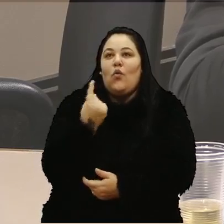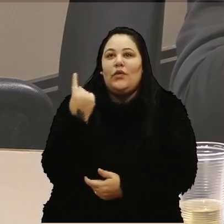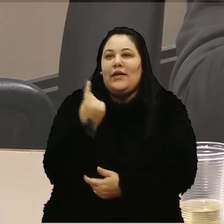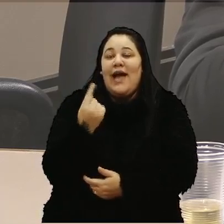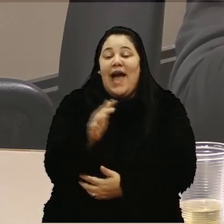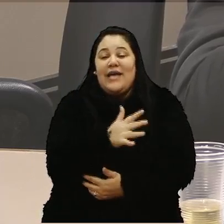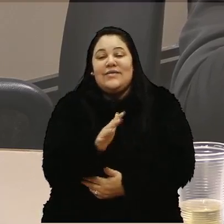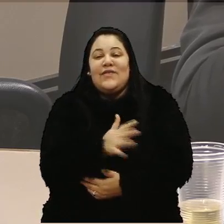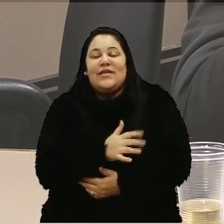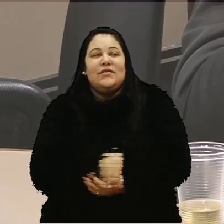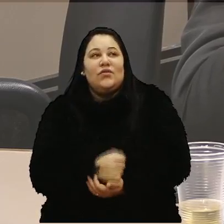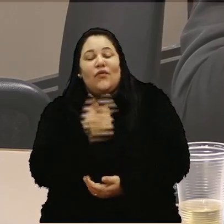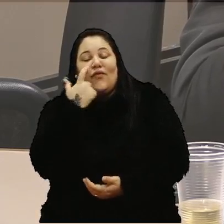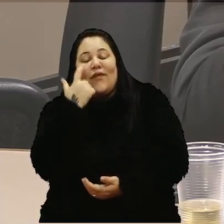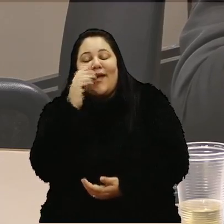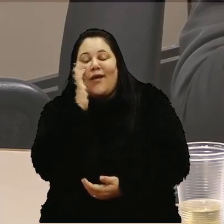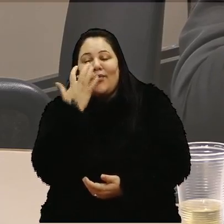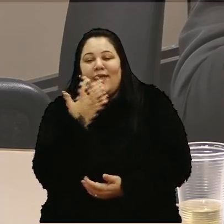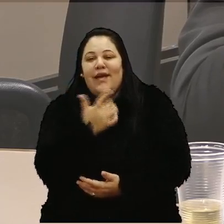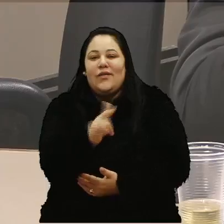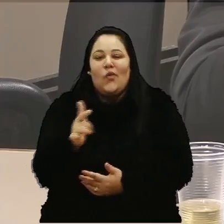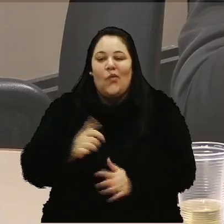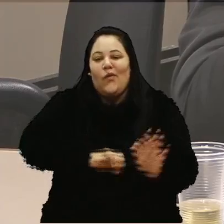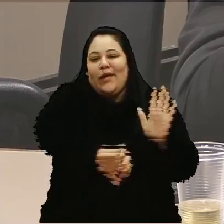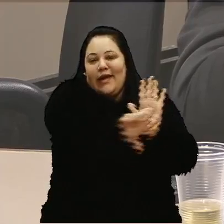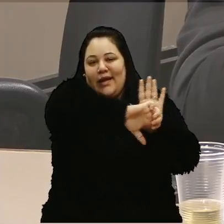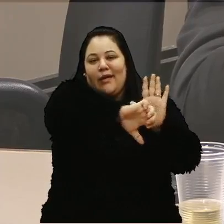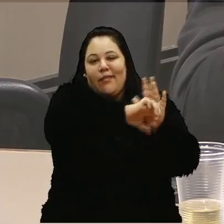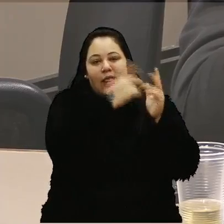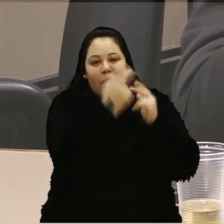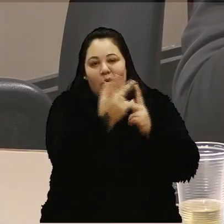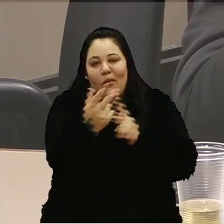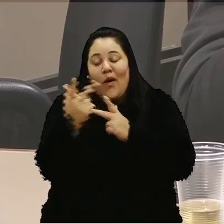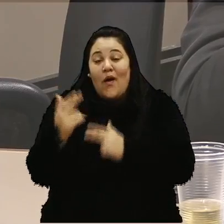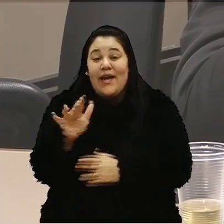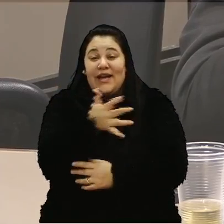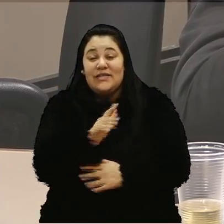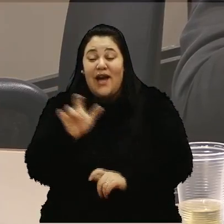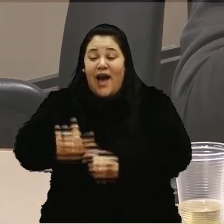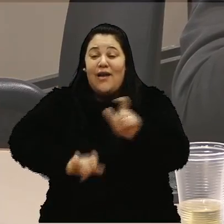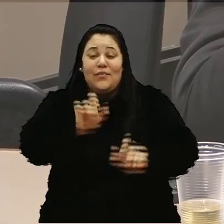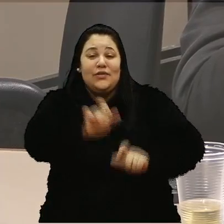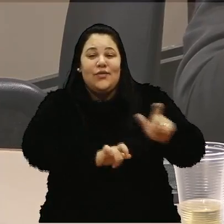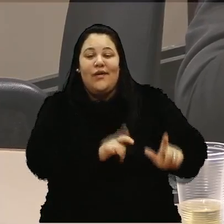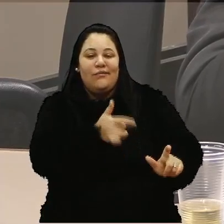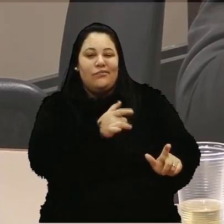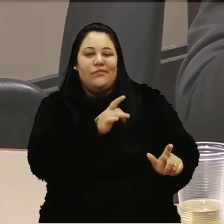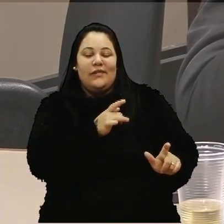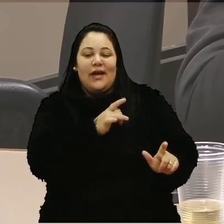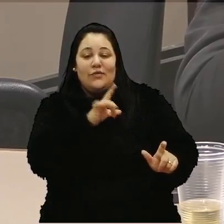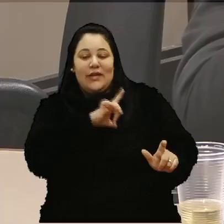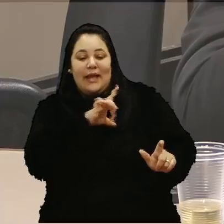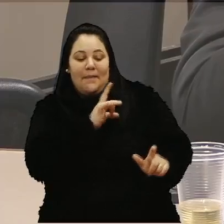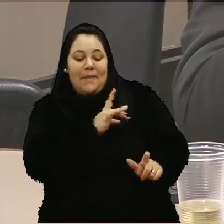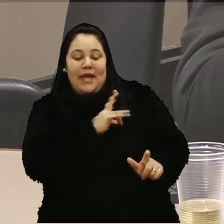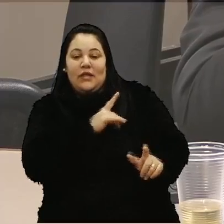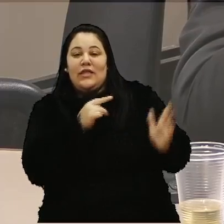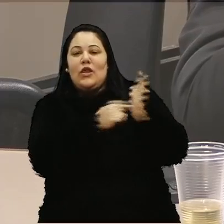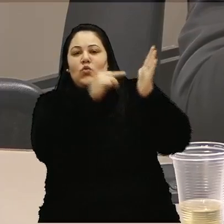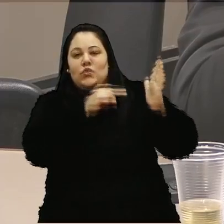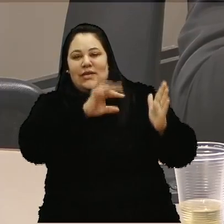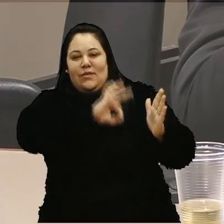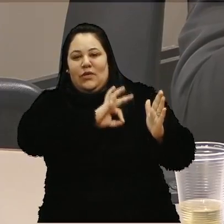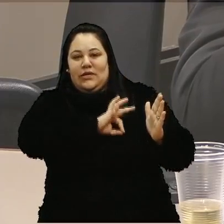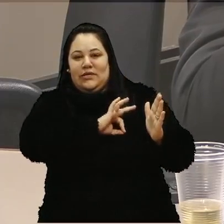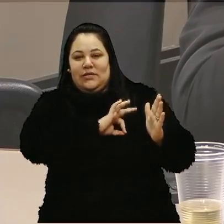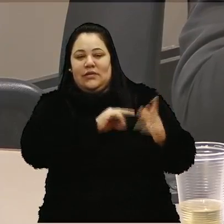ver, ocorre outros diversos crimes parecidos, e muitas vezes as pessoas não têm medo, né, de ir até a delegacia. Dois motivos.